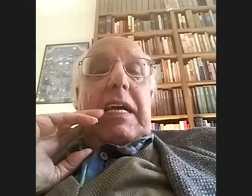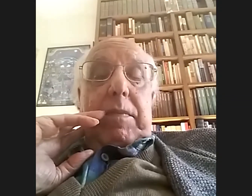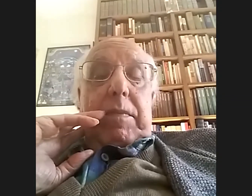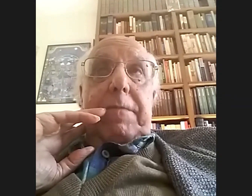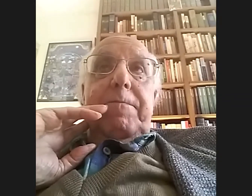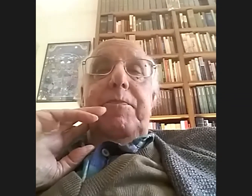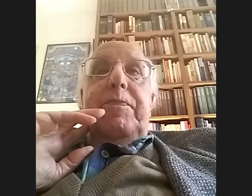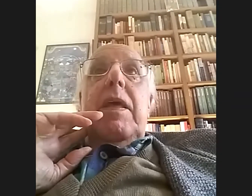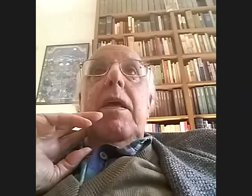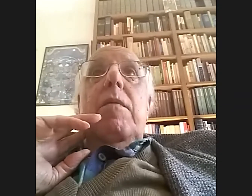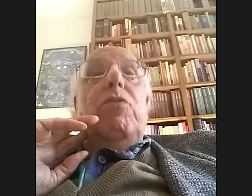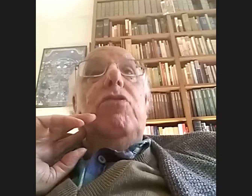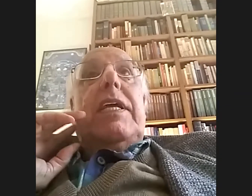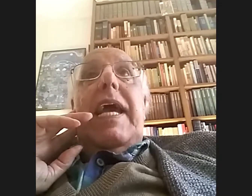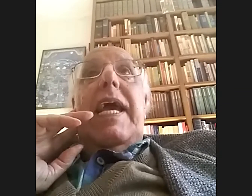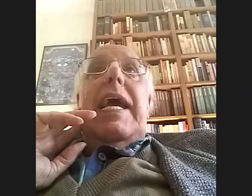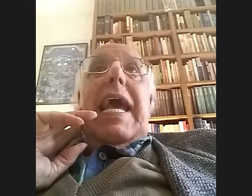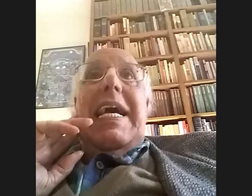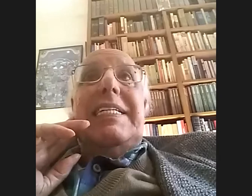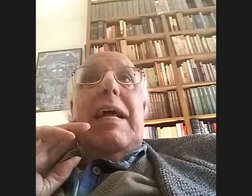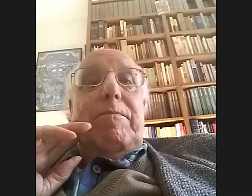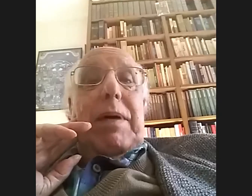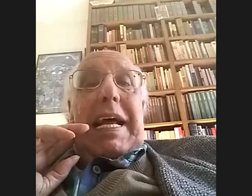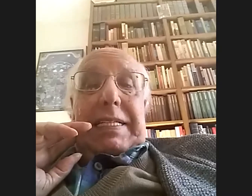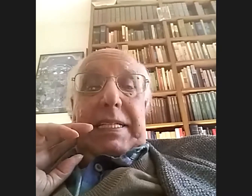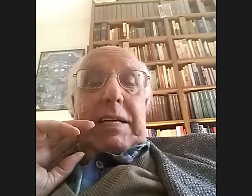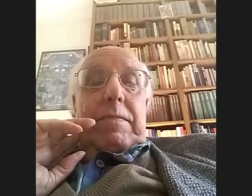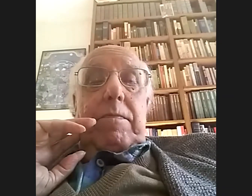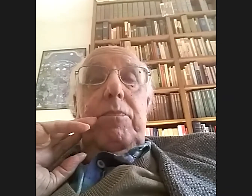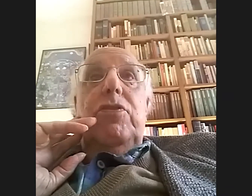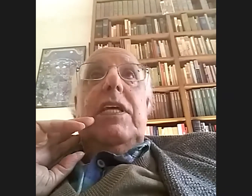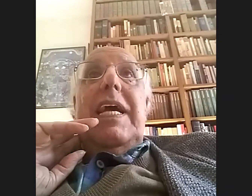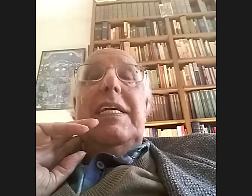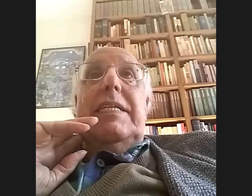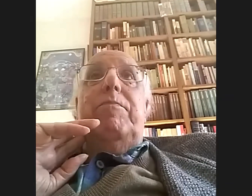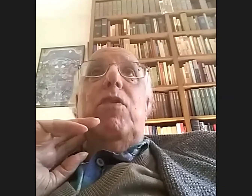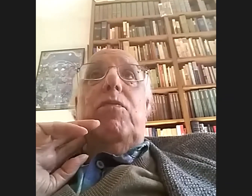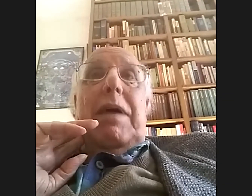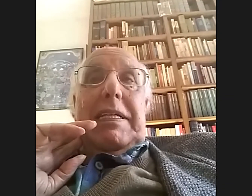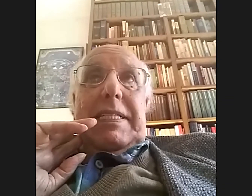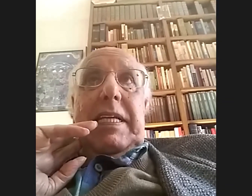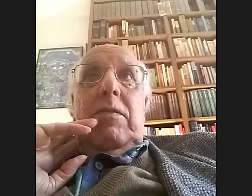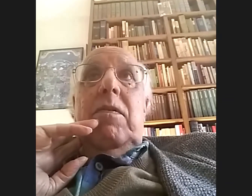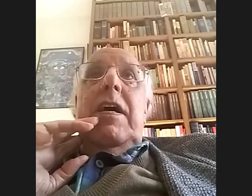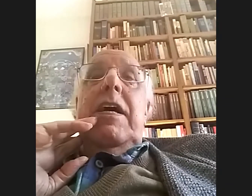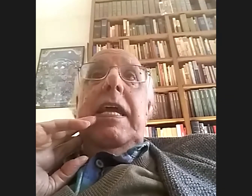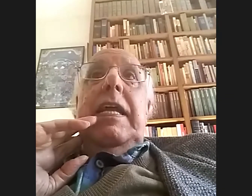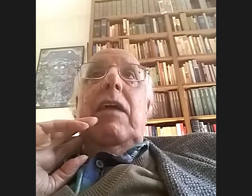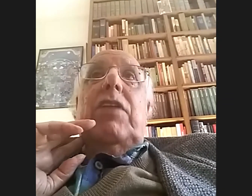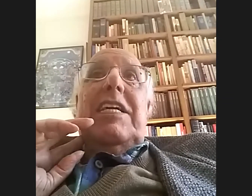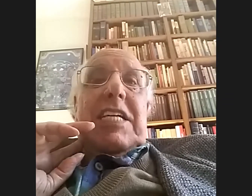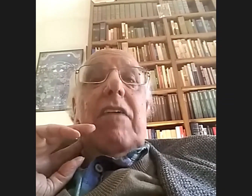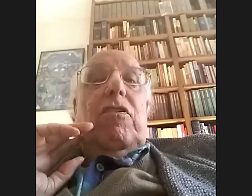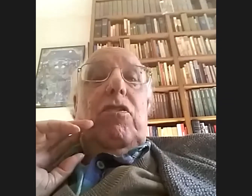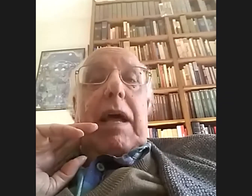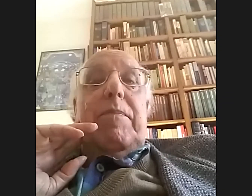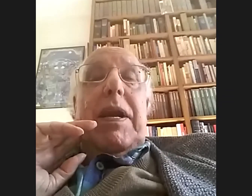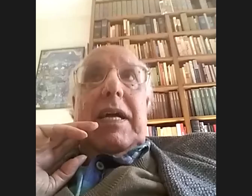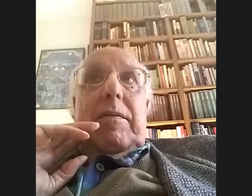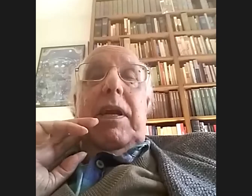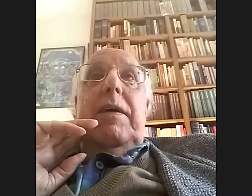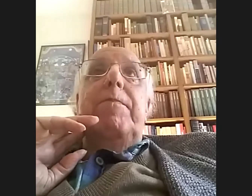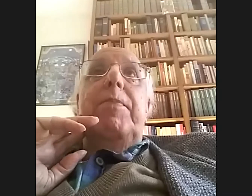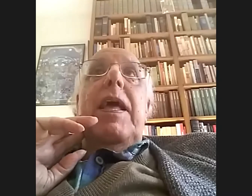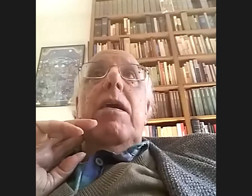na Câmara. Por que essa pressa? Por que essa preocupação em não deixar voltar